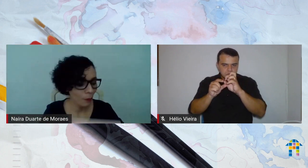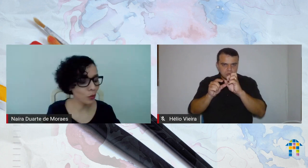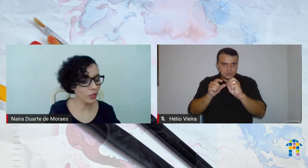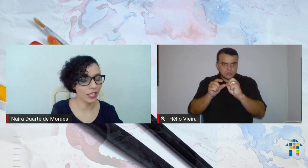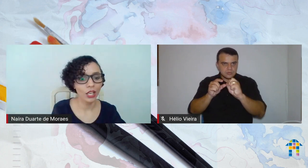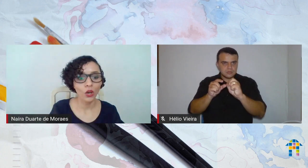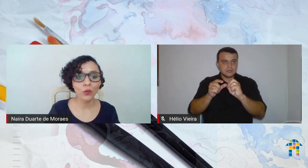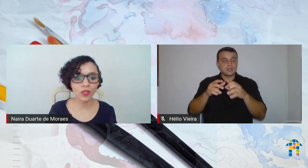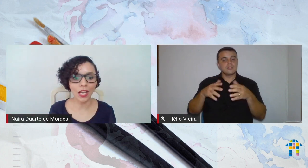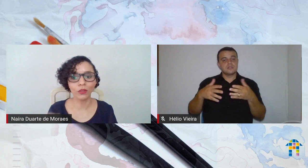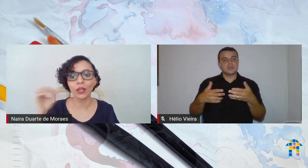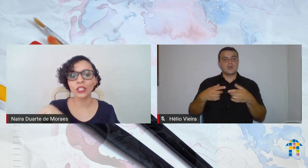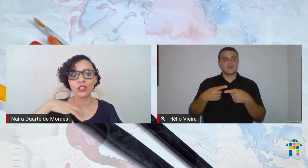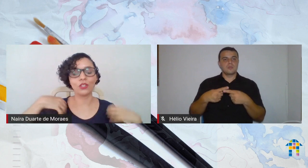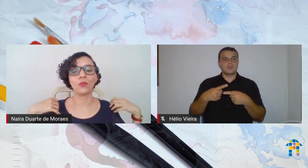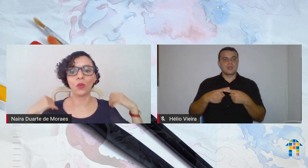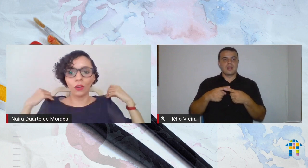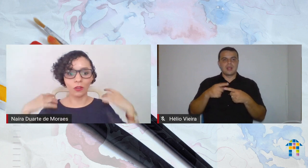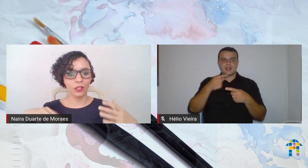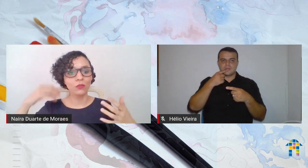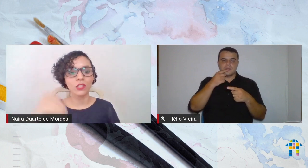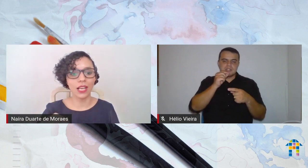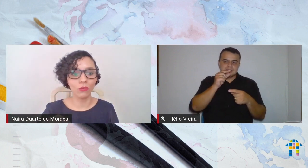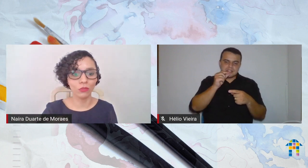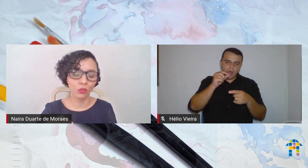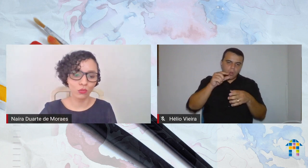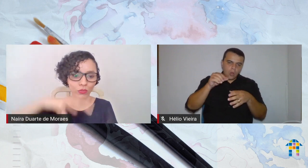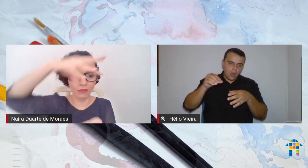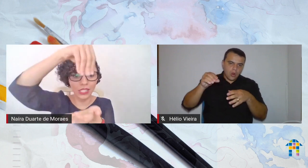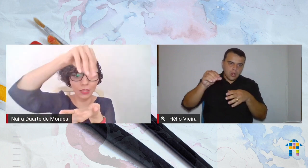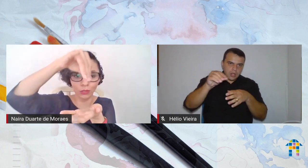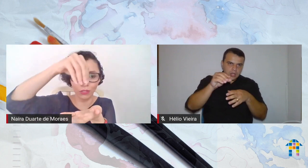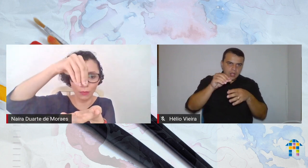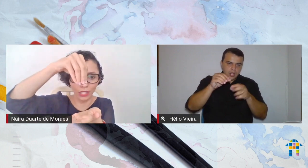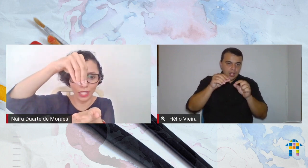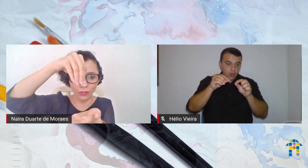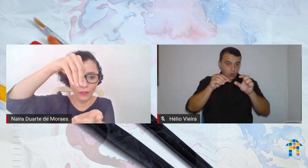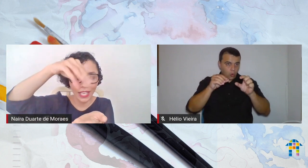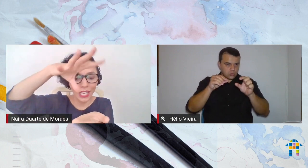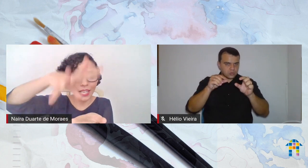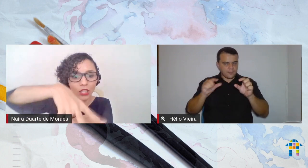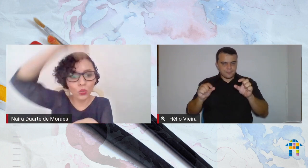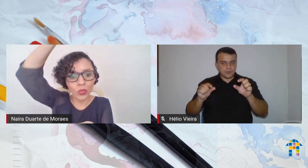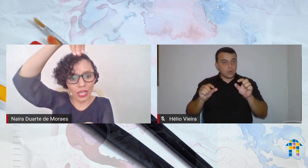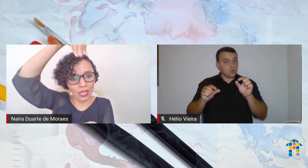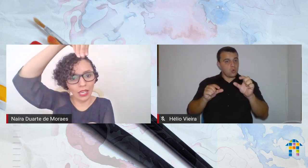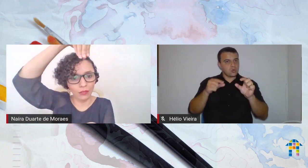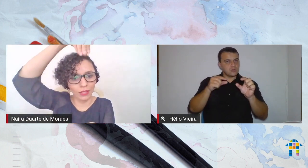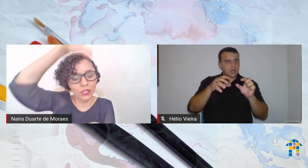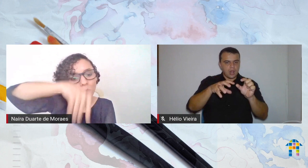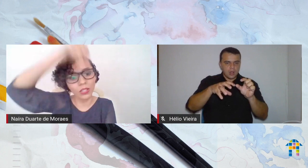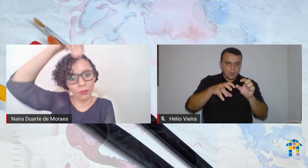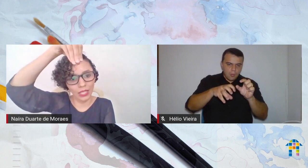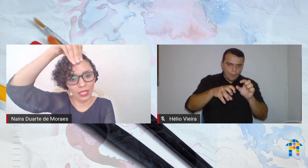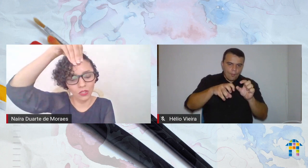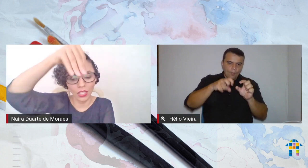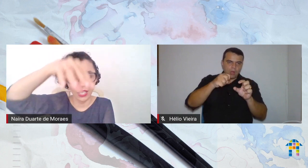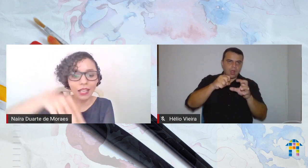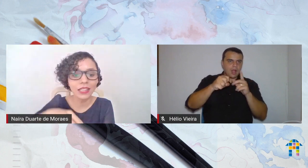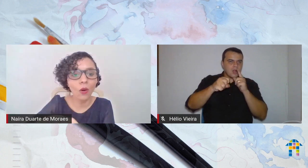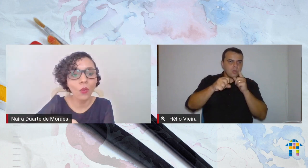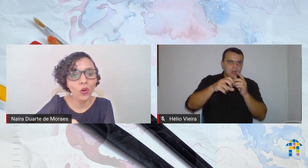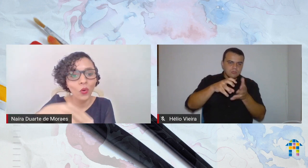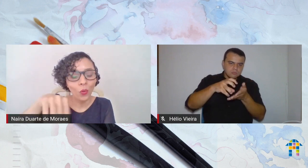é? Por quê? O sal, na hora que a gente coloca o sal grosso em cima do lugar molhado, ele suga a água, ele suga a